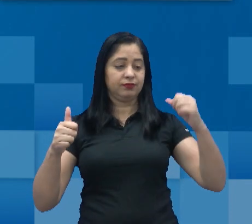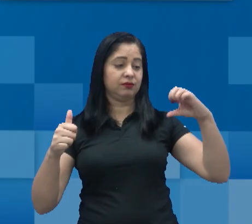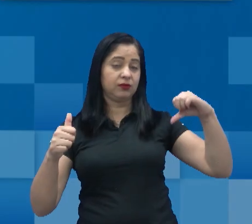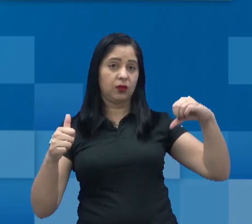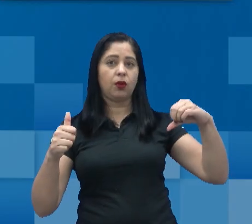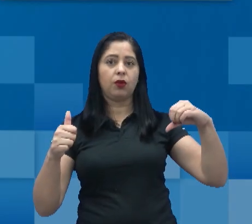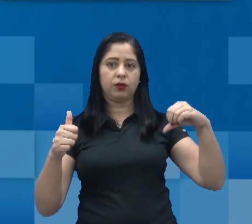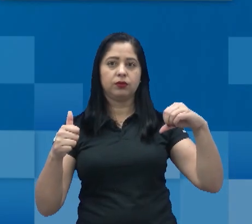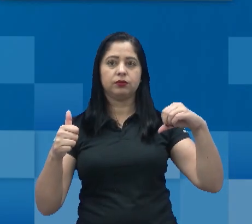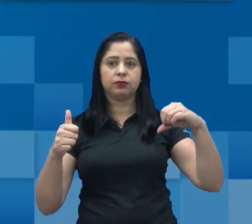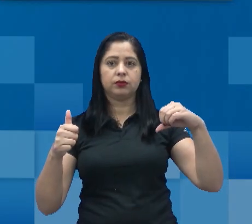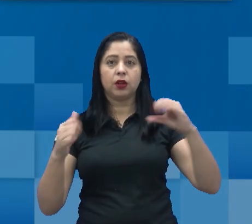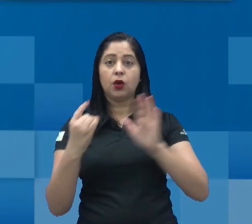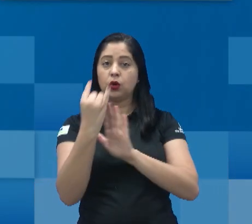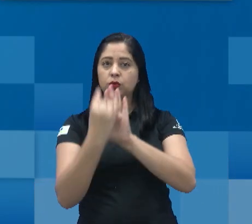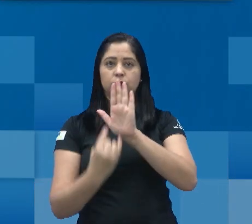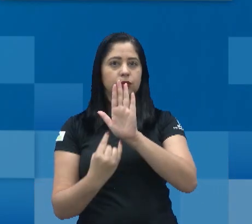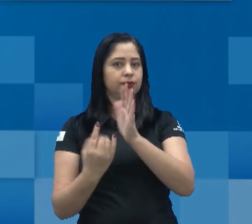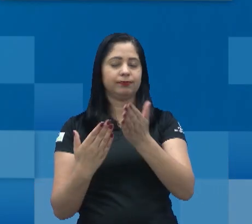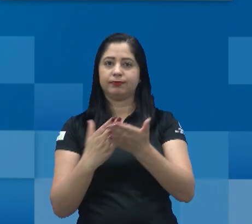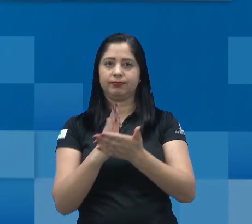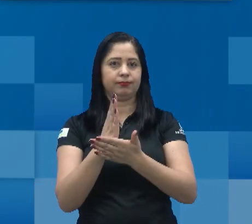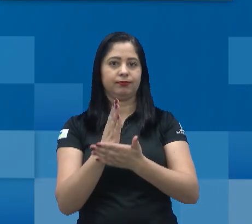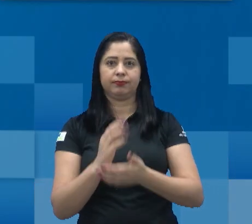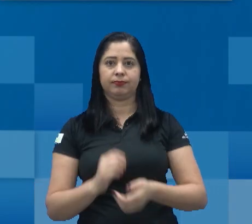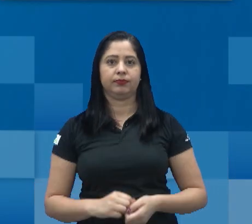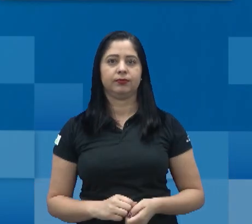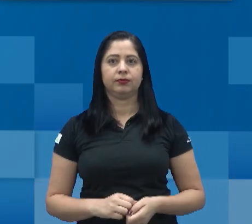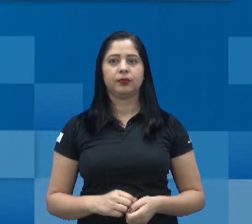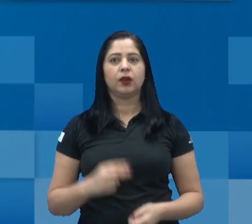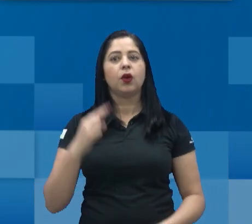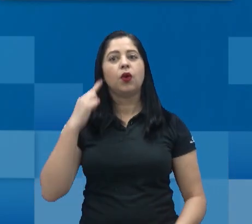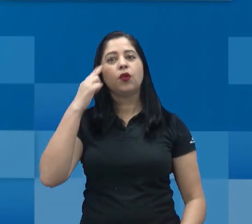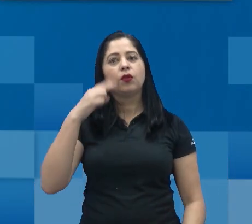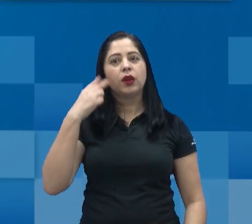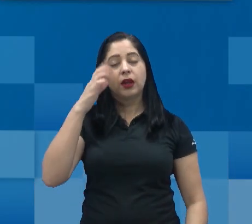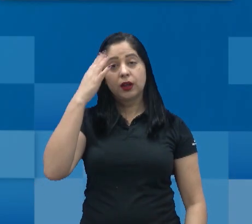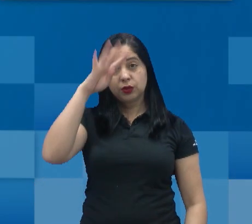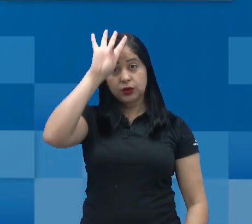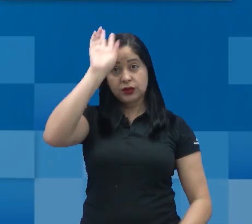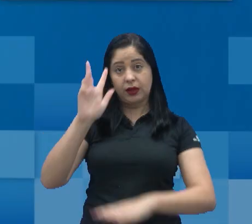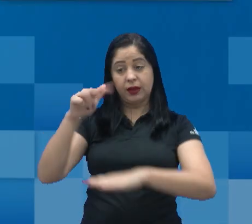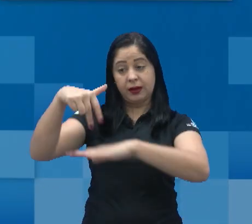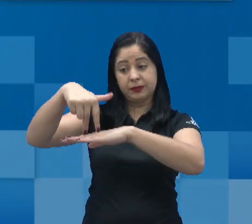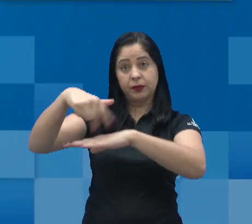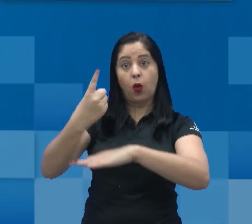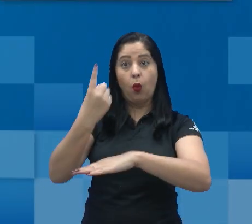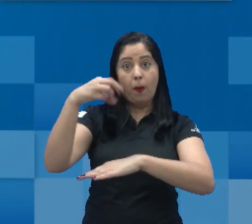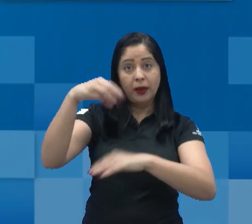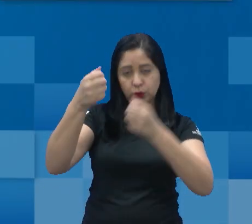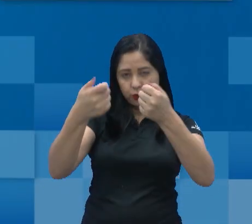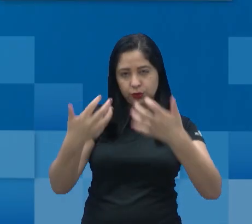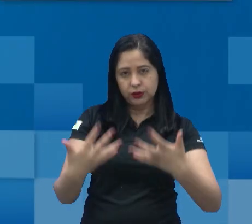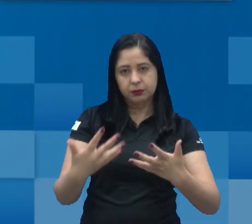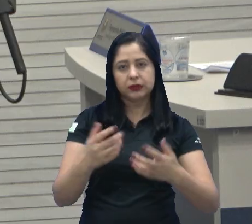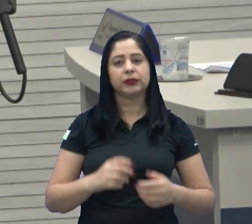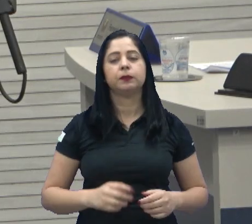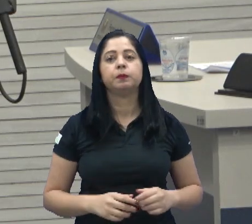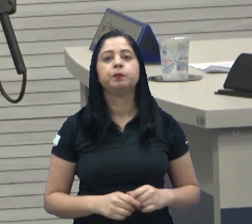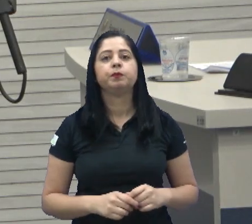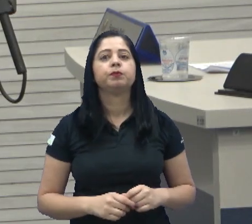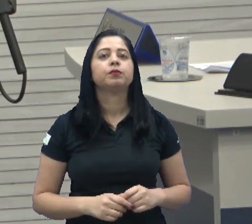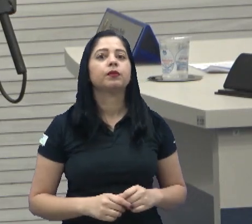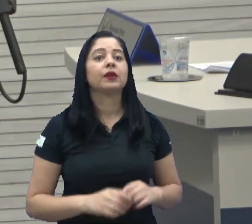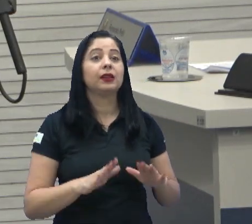favoráveis, 11 votos contrários, o requerimento está rejeitado. Justificativa de votação, o vereador Sena, por tempo de 1 minuto, vereador. Presidente,